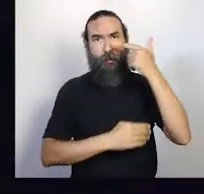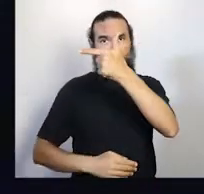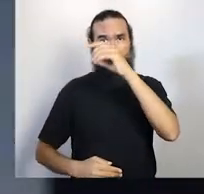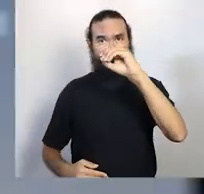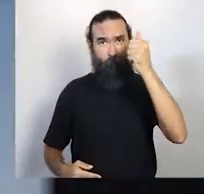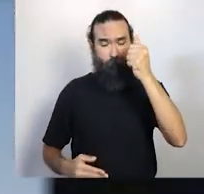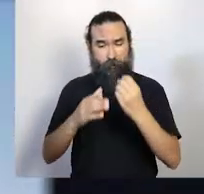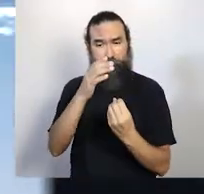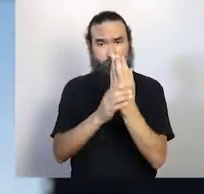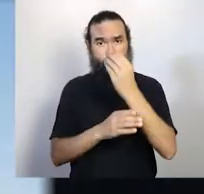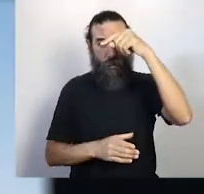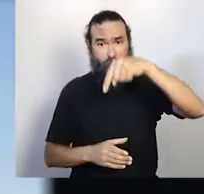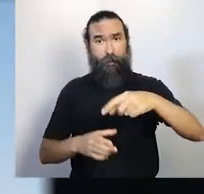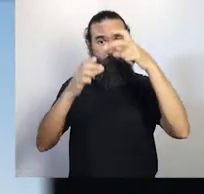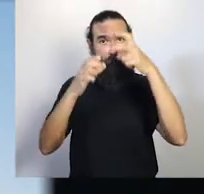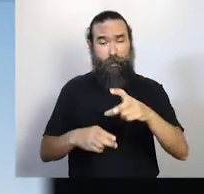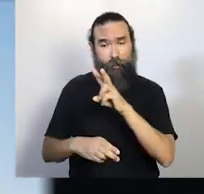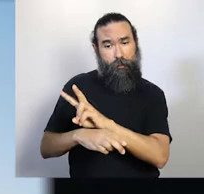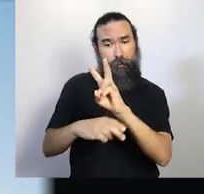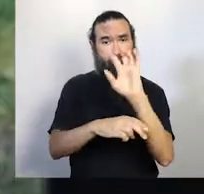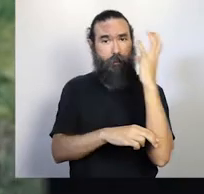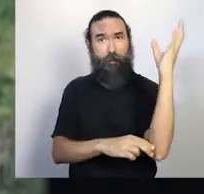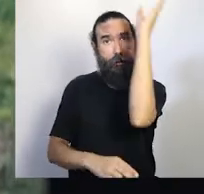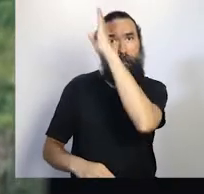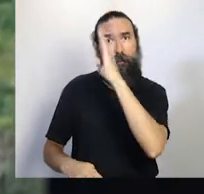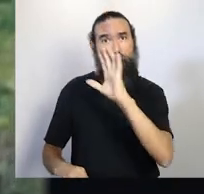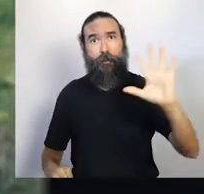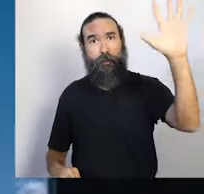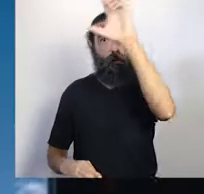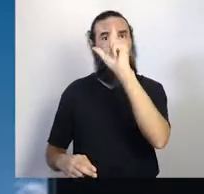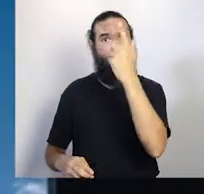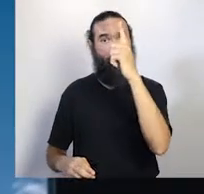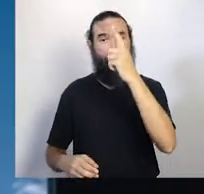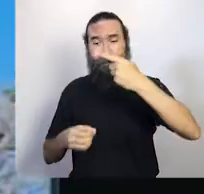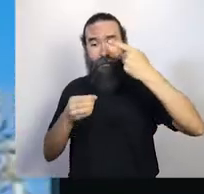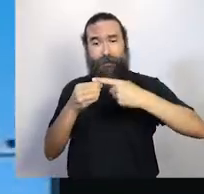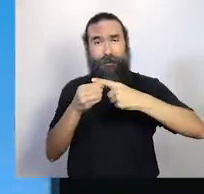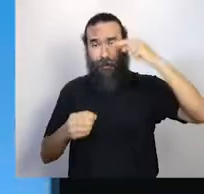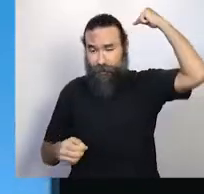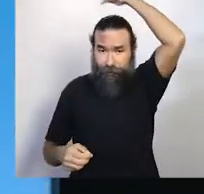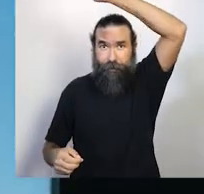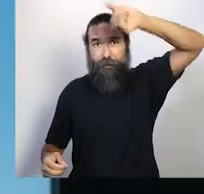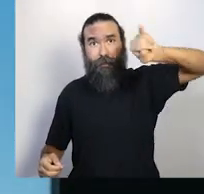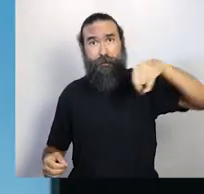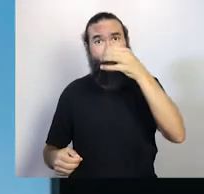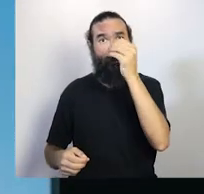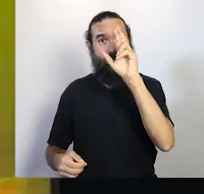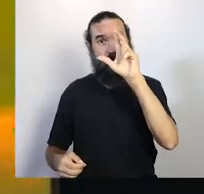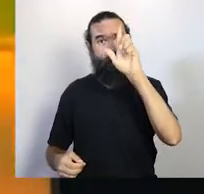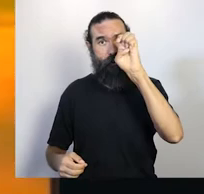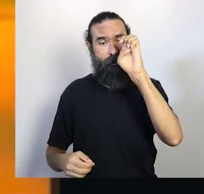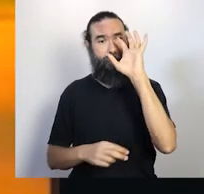Em 2001 eu nasci, no Parque Nacional da Chapada dos Veadeiros, na Vila de São Jorge,